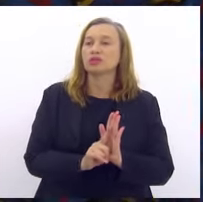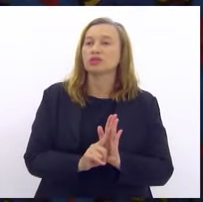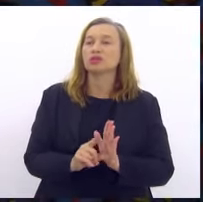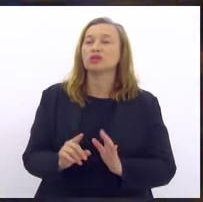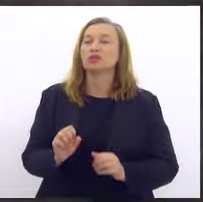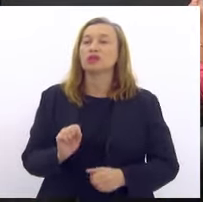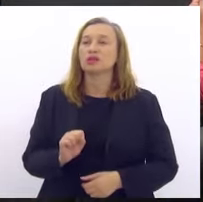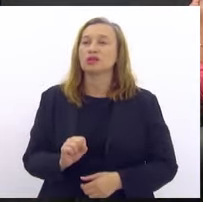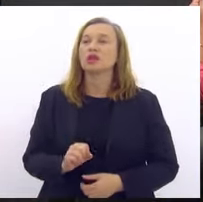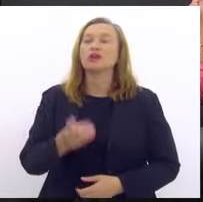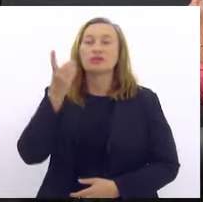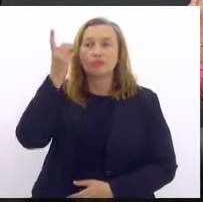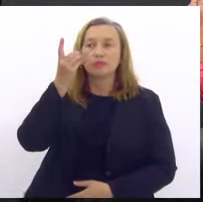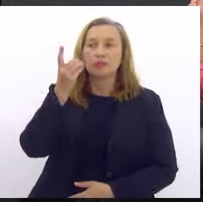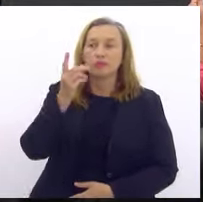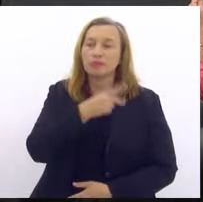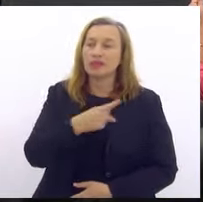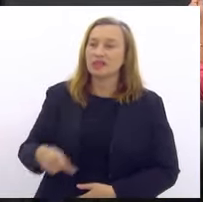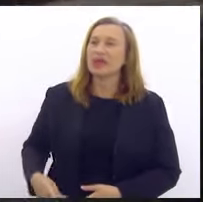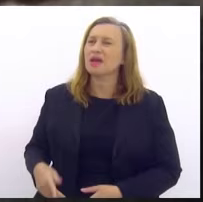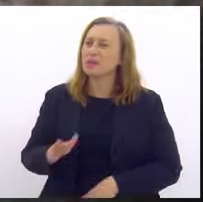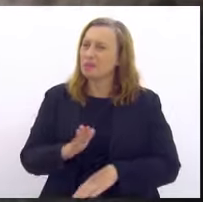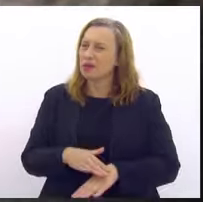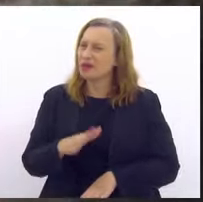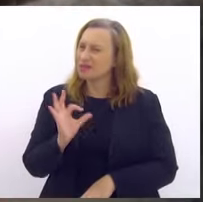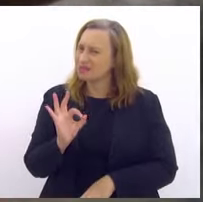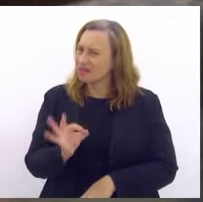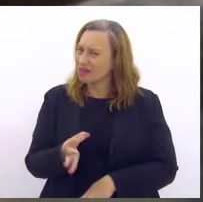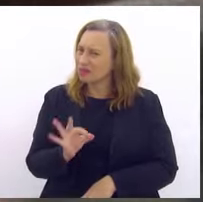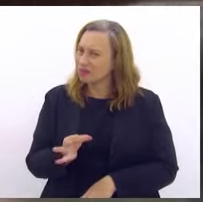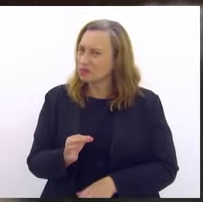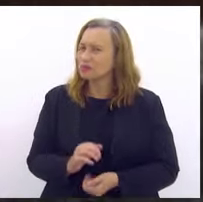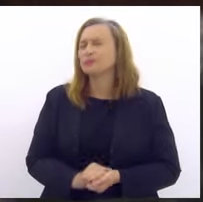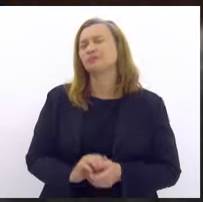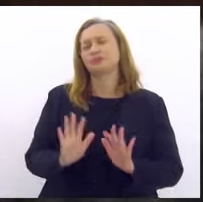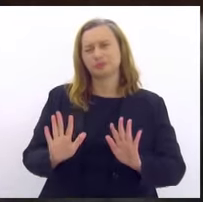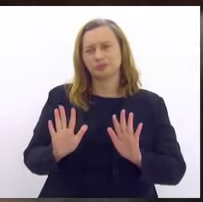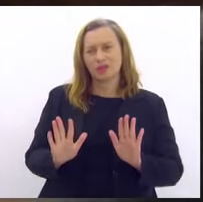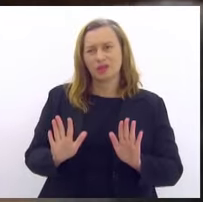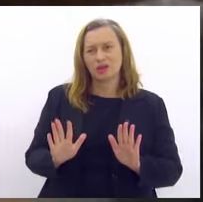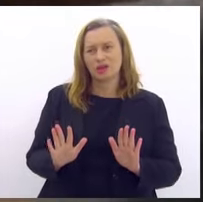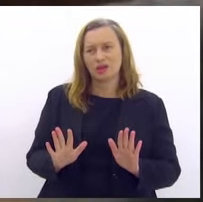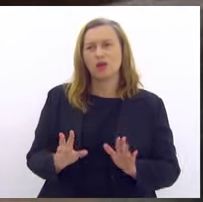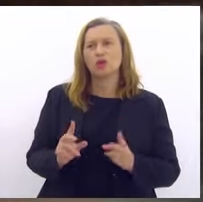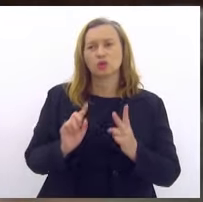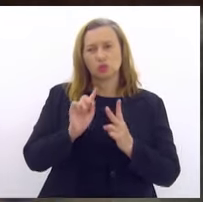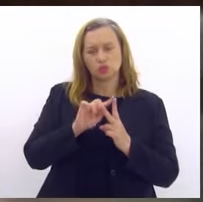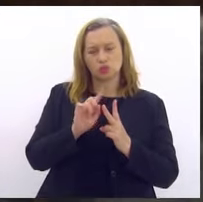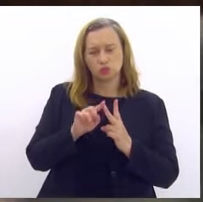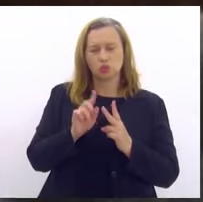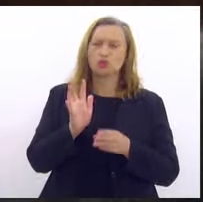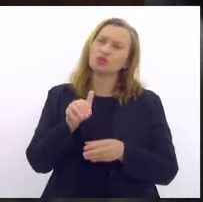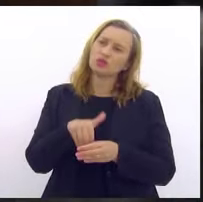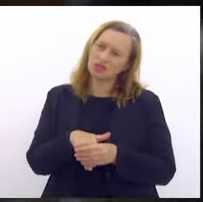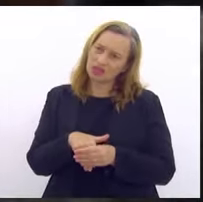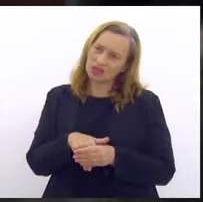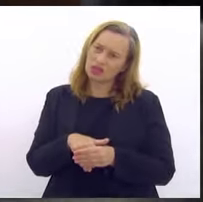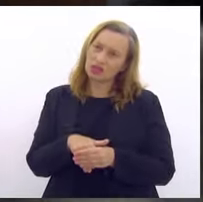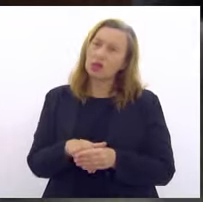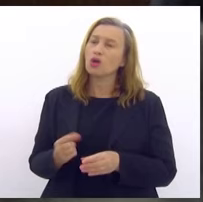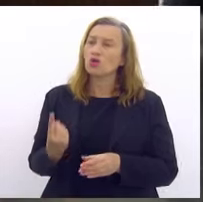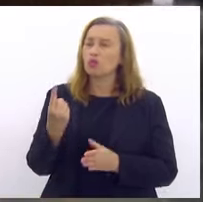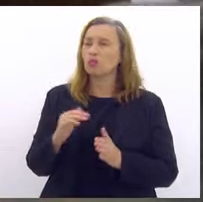Paulo. Presidente, é mais correto, olha só, serão só duas votações, uma